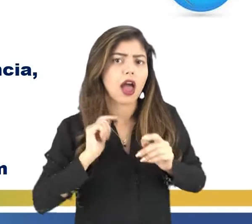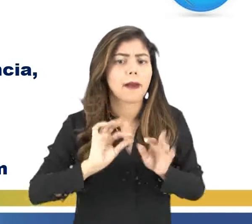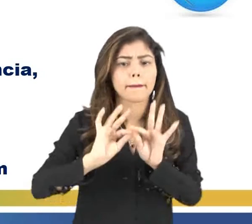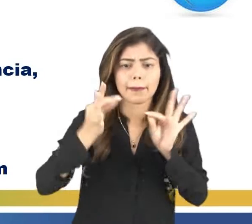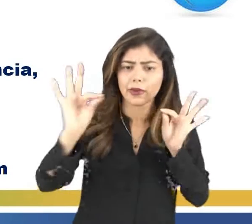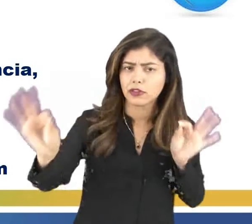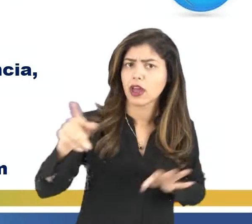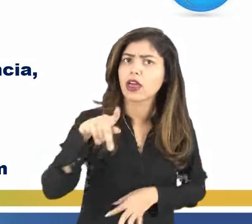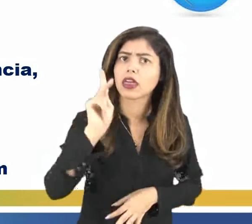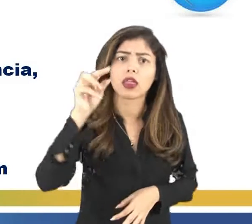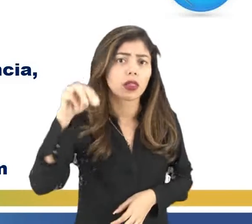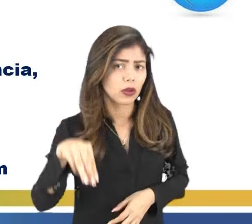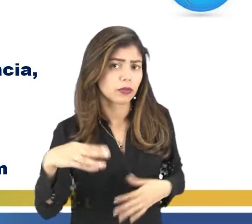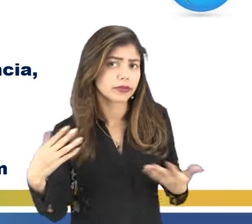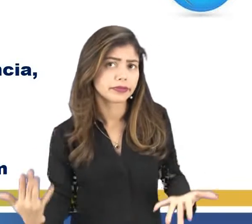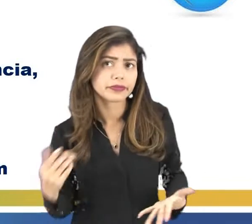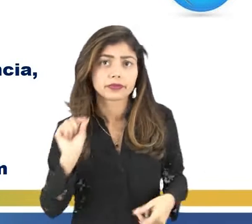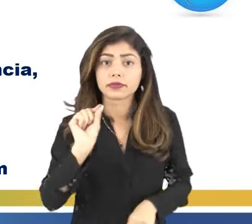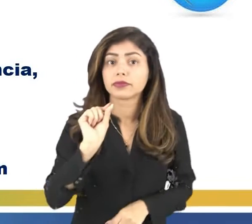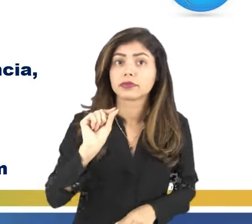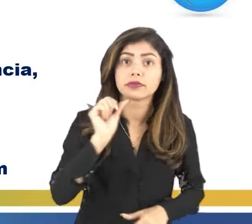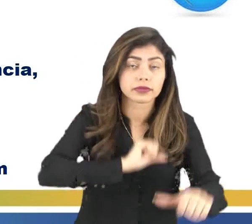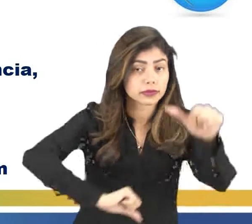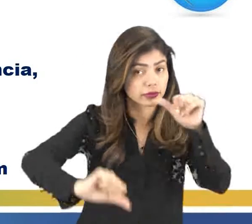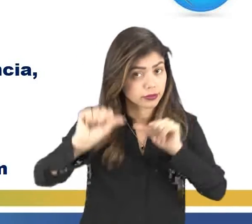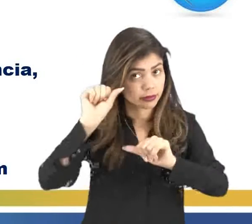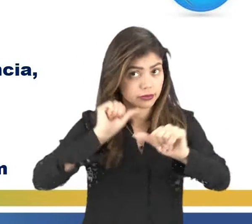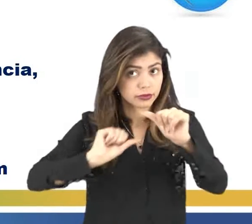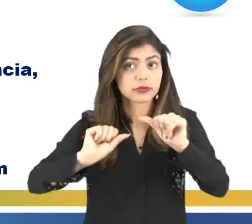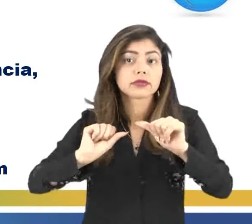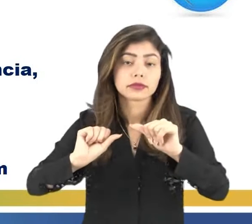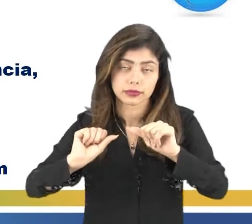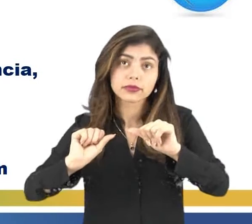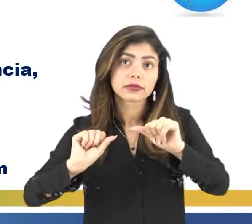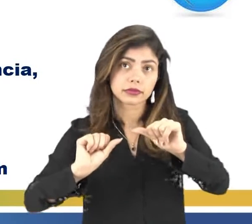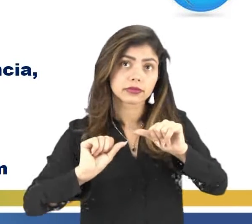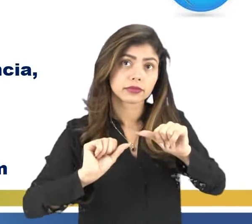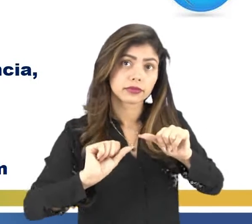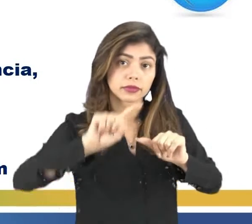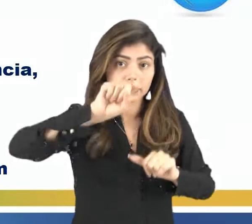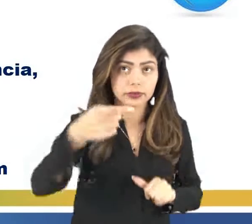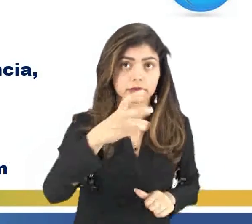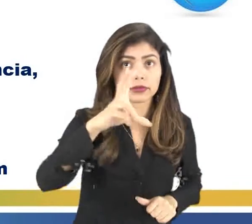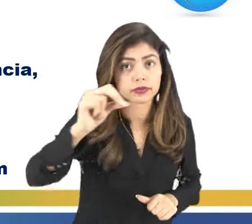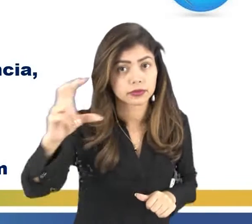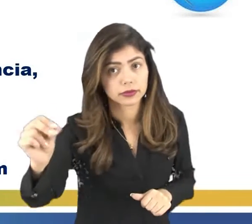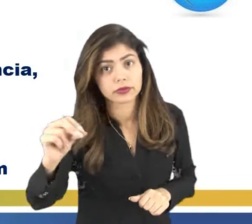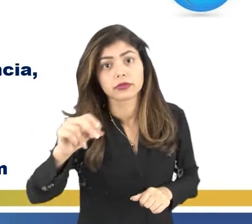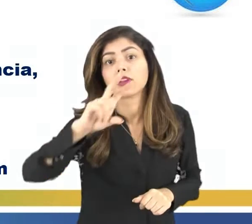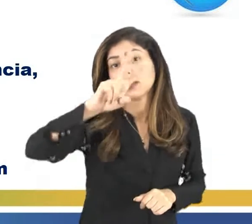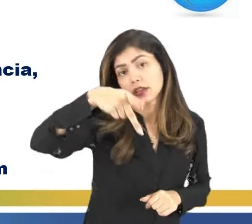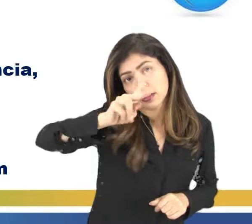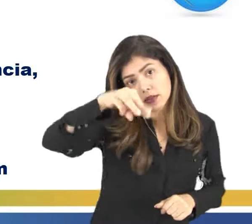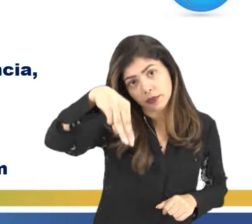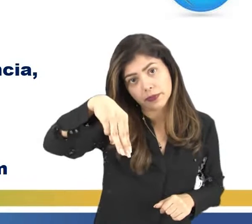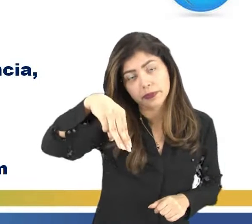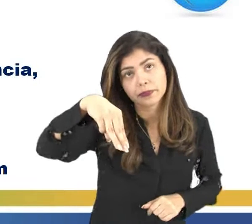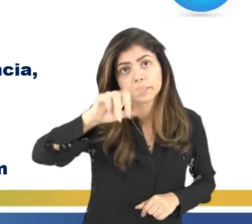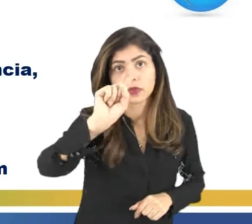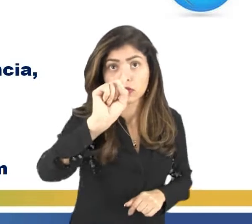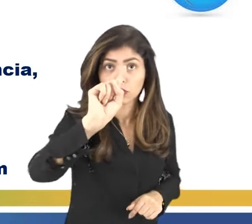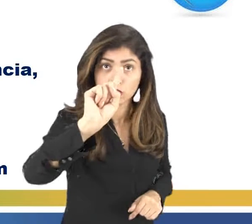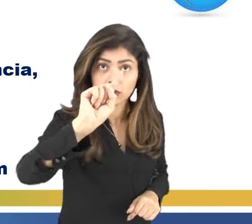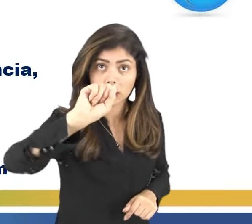a medida da área em quilômetros, vamos transformar aqui esses 1.500 metros em quilômetros.